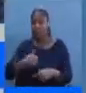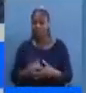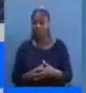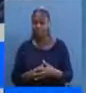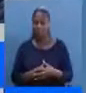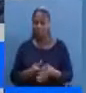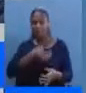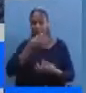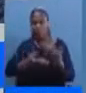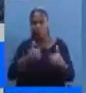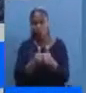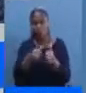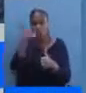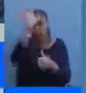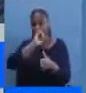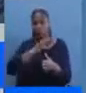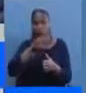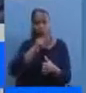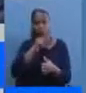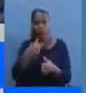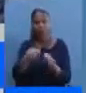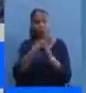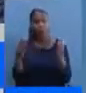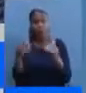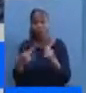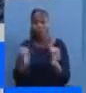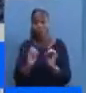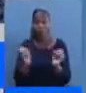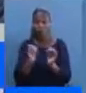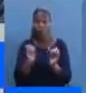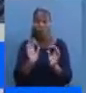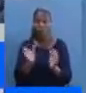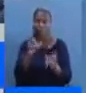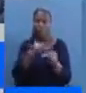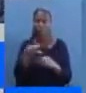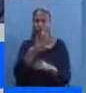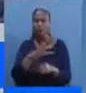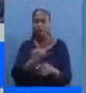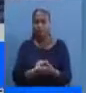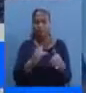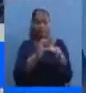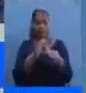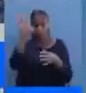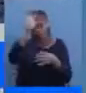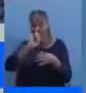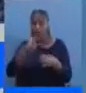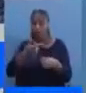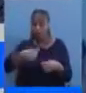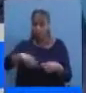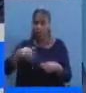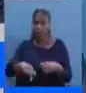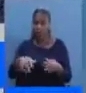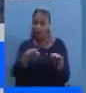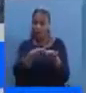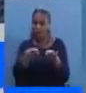com o ministro. Tinha dito que o ministro já não havia hipótese, já com essa abertura, já há novas formas. Não, em relação ao governo, ainda estamos numa fase